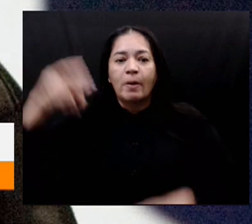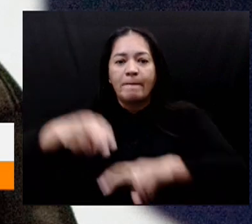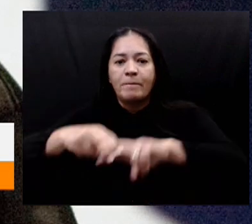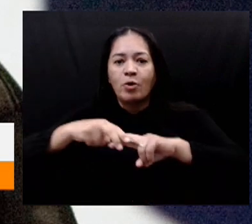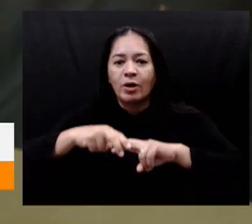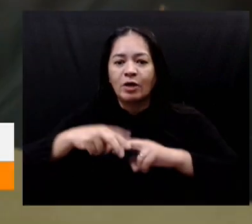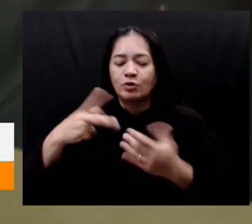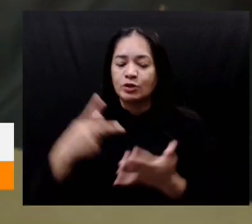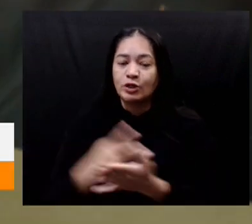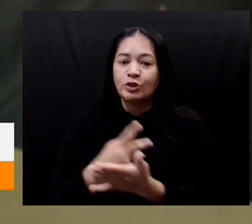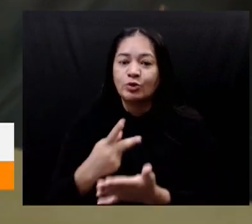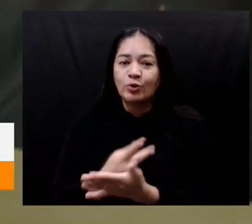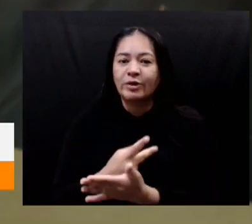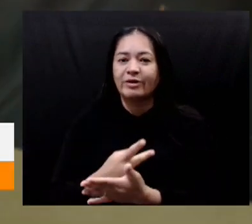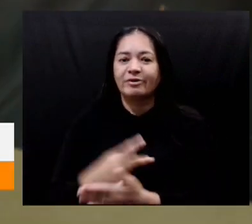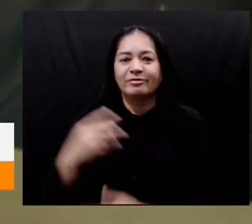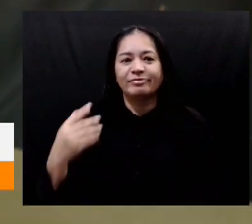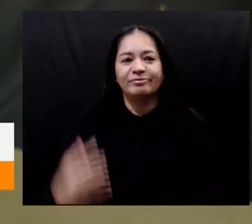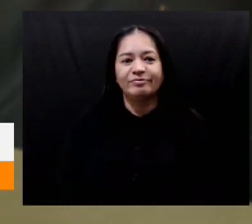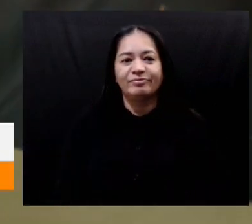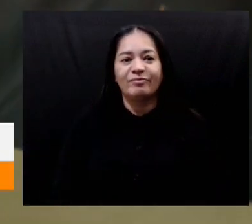fechar essa nossa